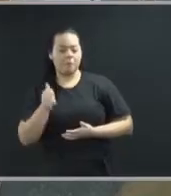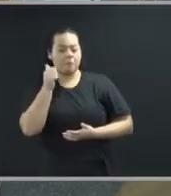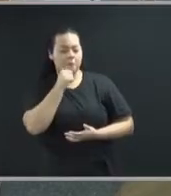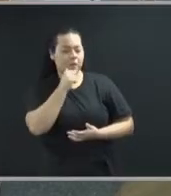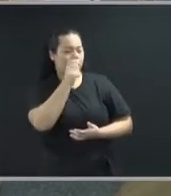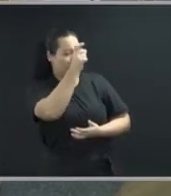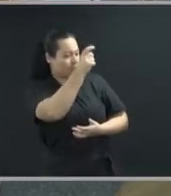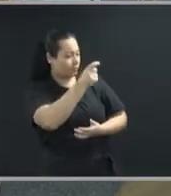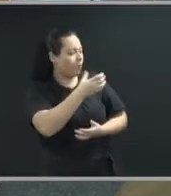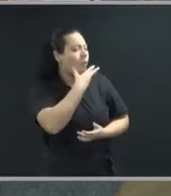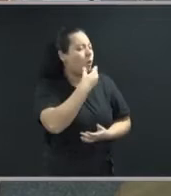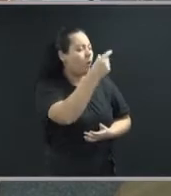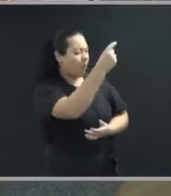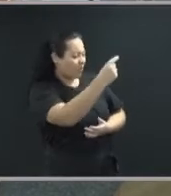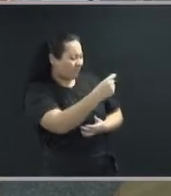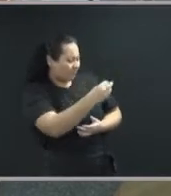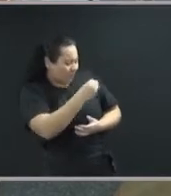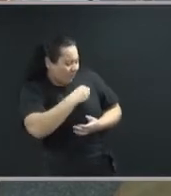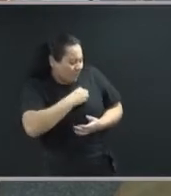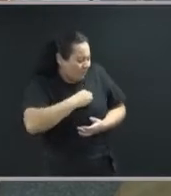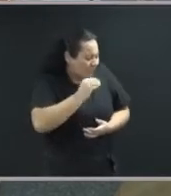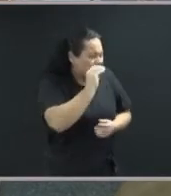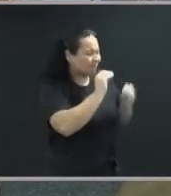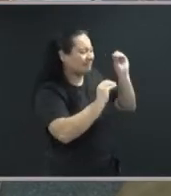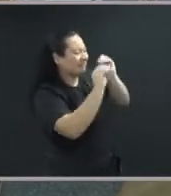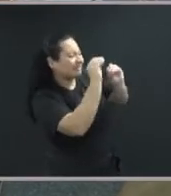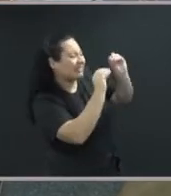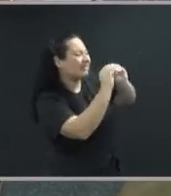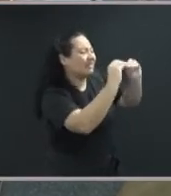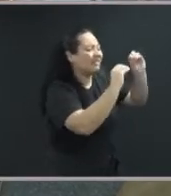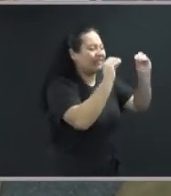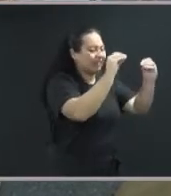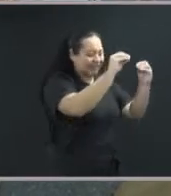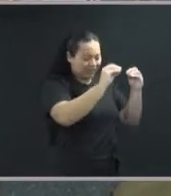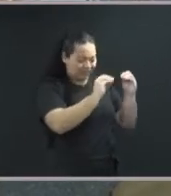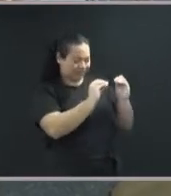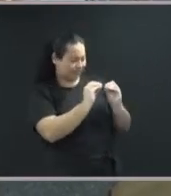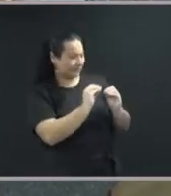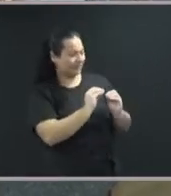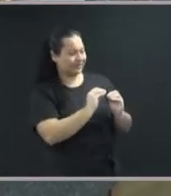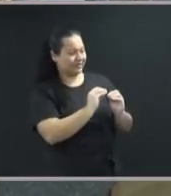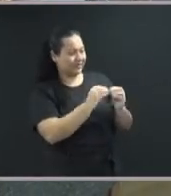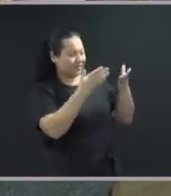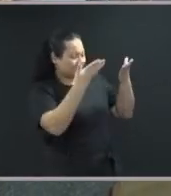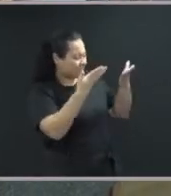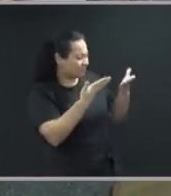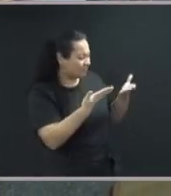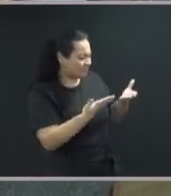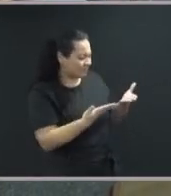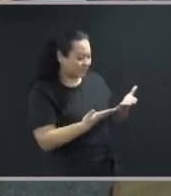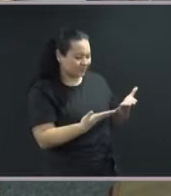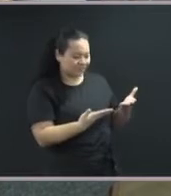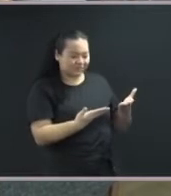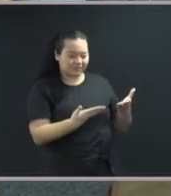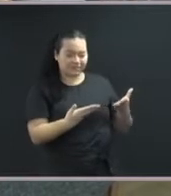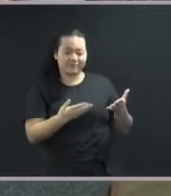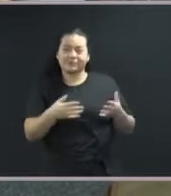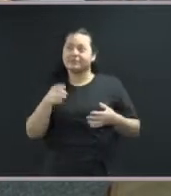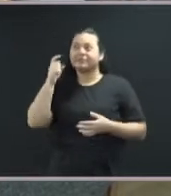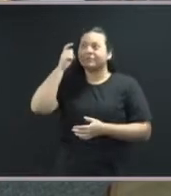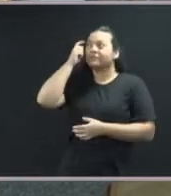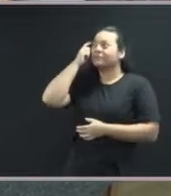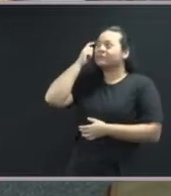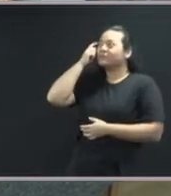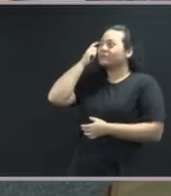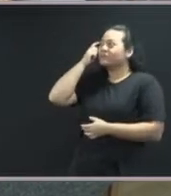pecadora, que Jesus Cristo morreu, ressuscitou, está vivo, voltará.